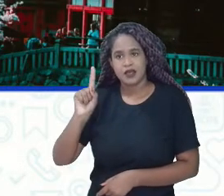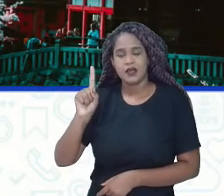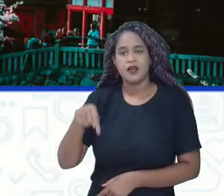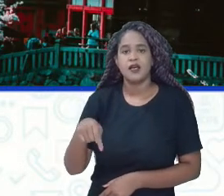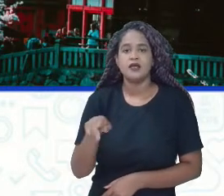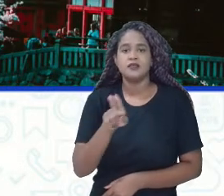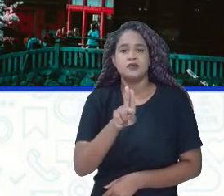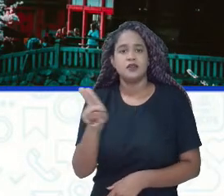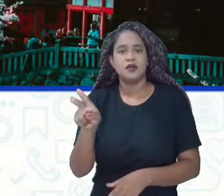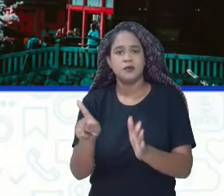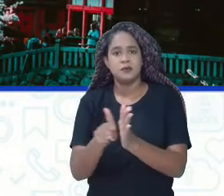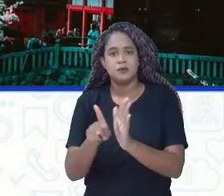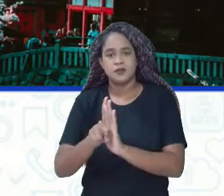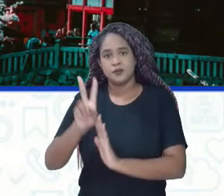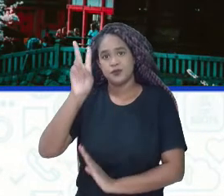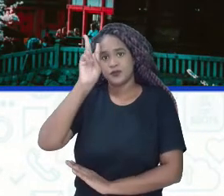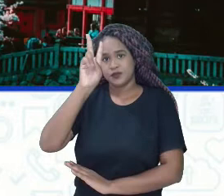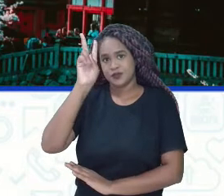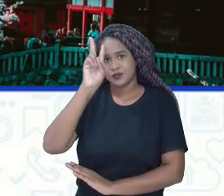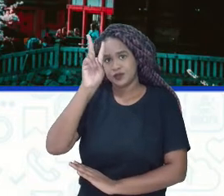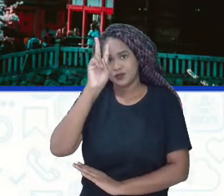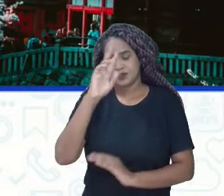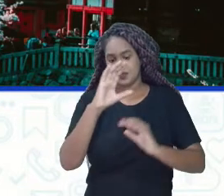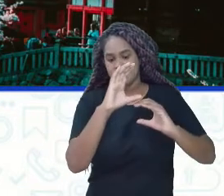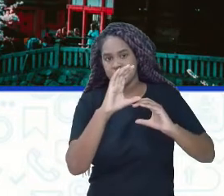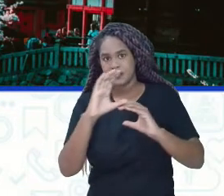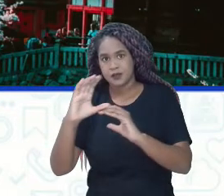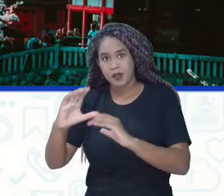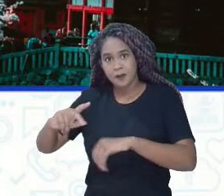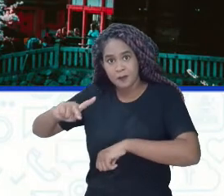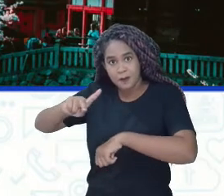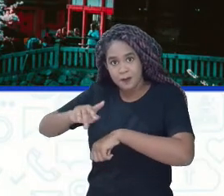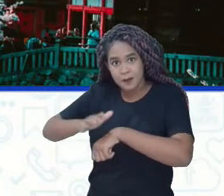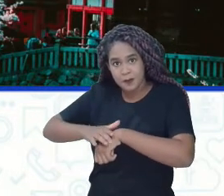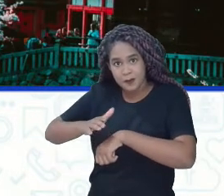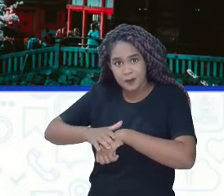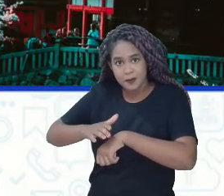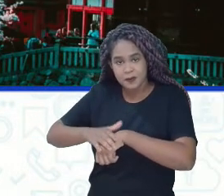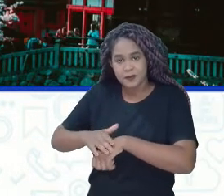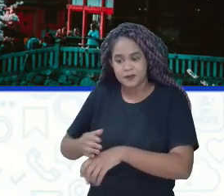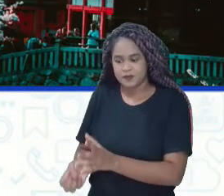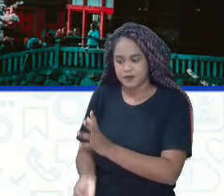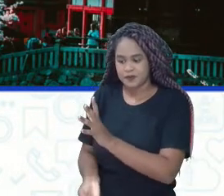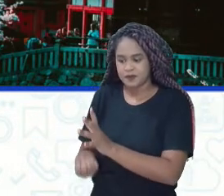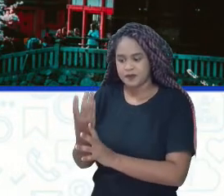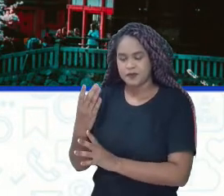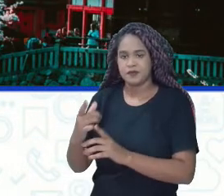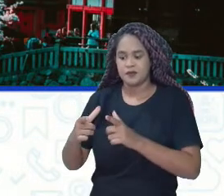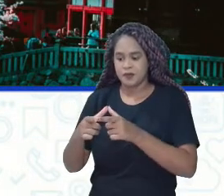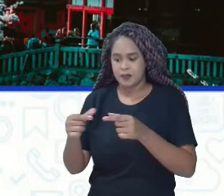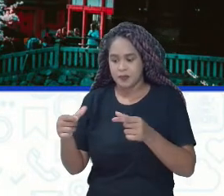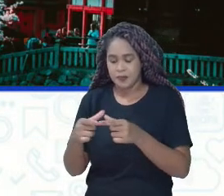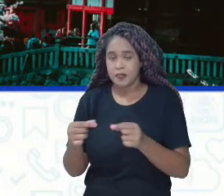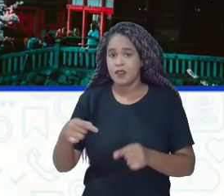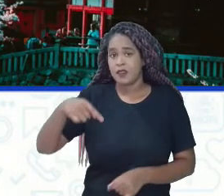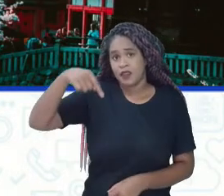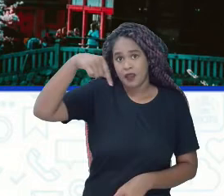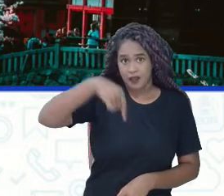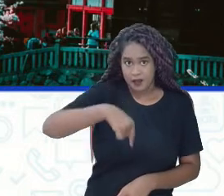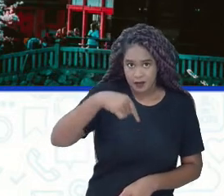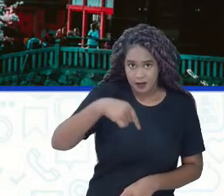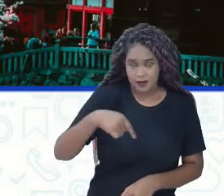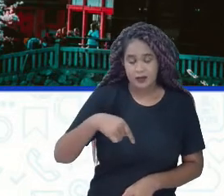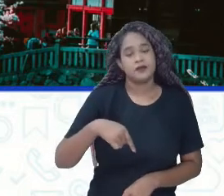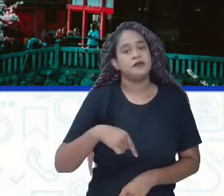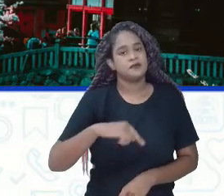dado às histórias em quadrinhos de origem japonesa. Então, aqui no Brasil, nós temos outras histórias